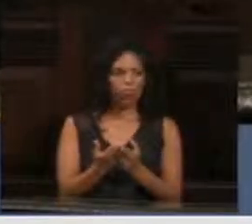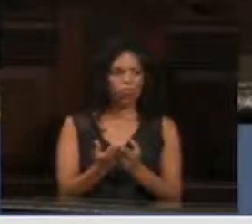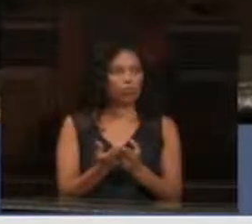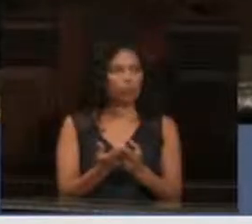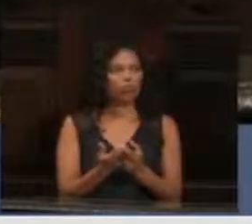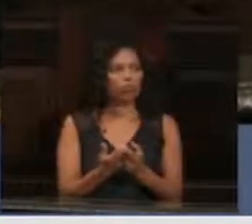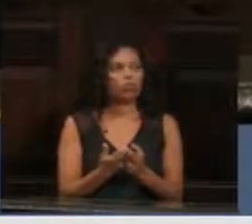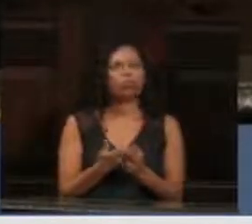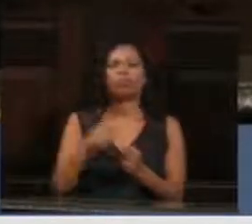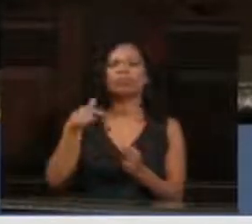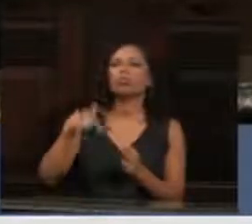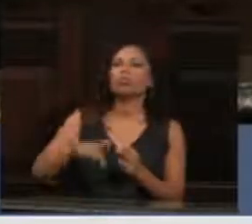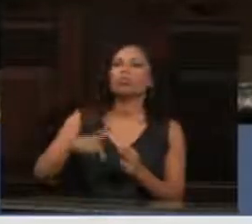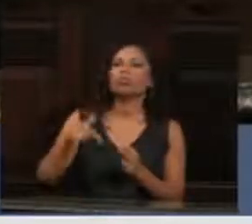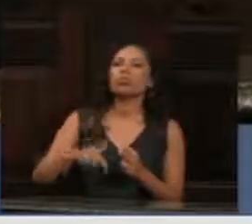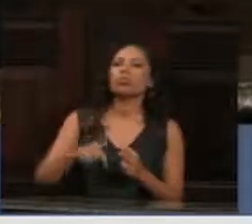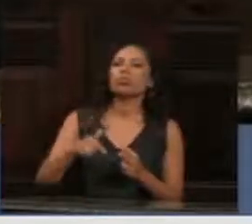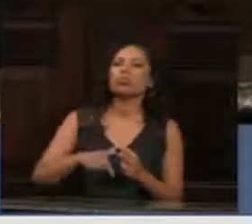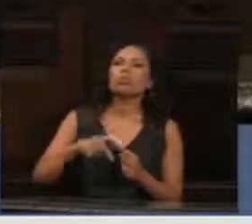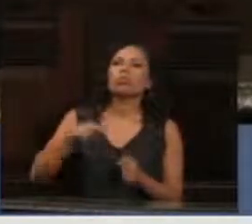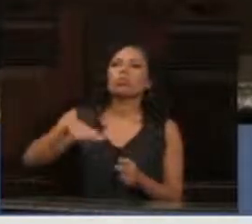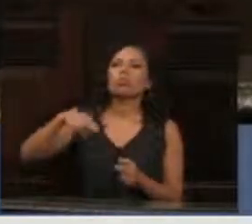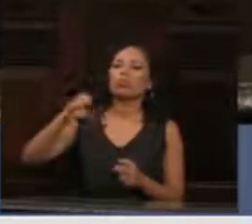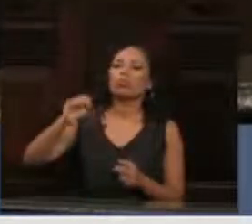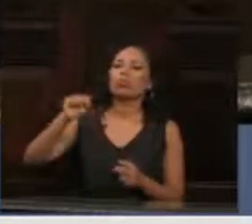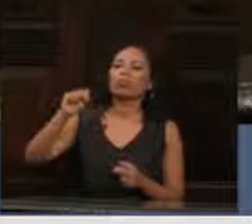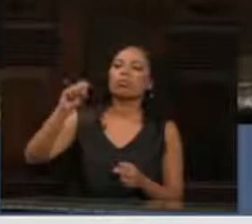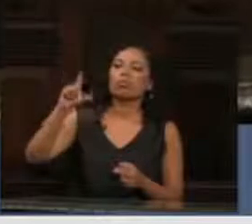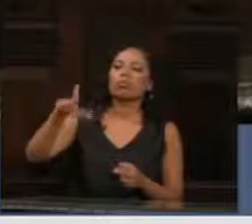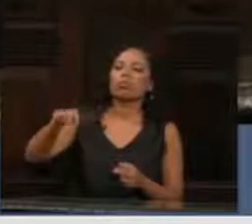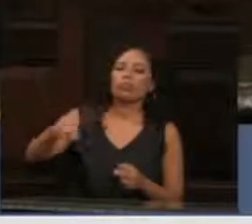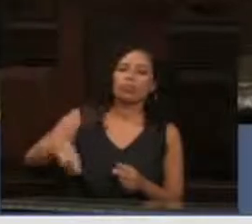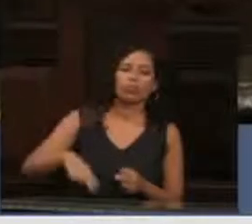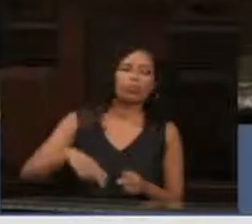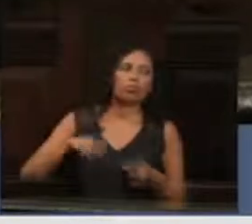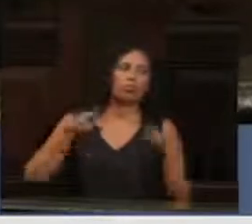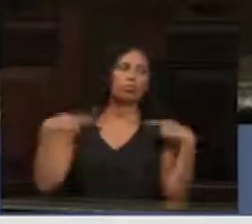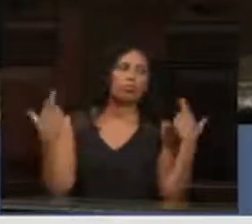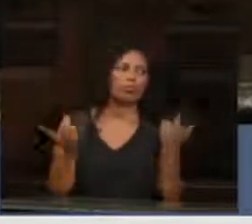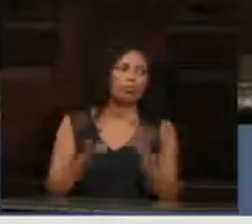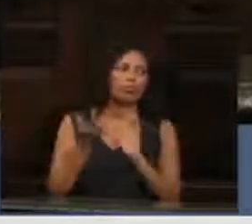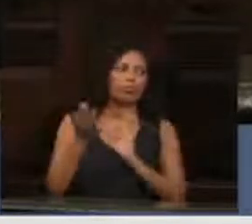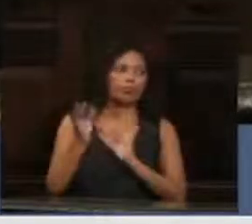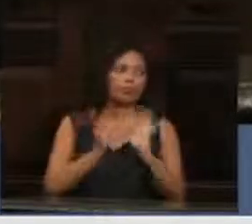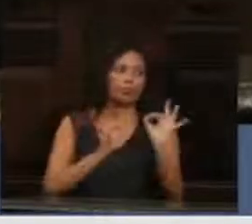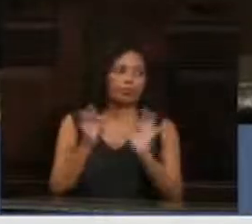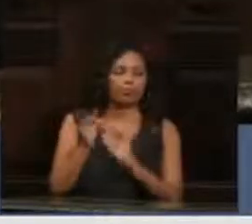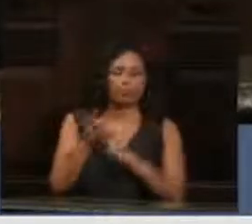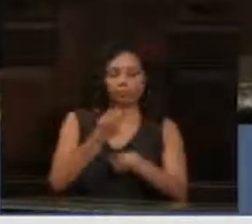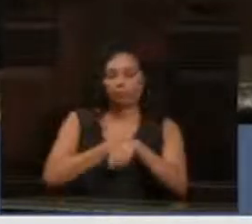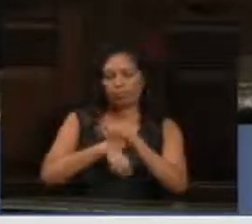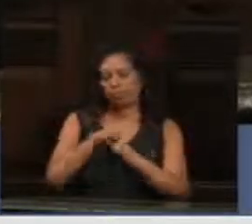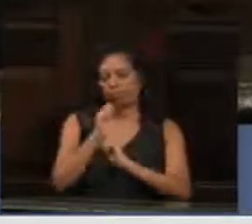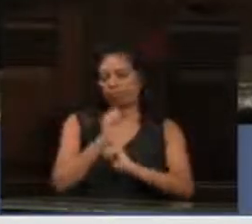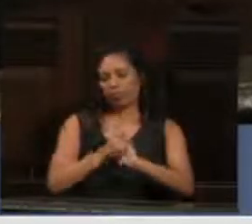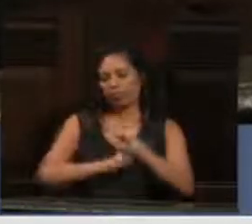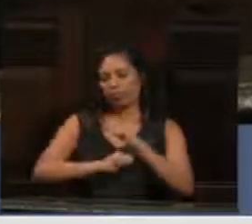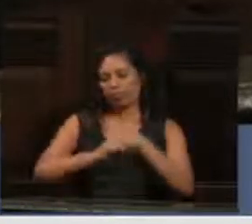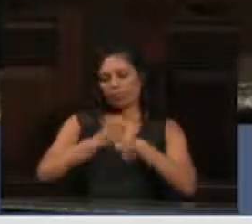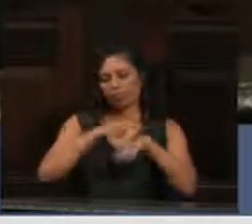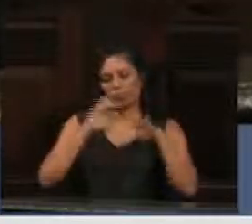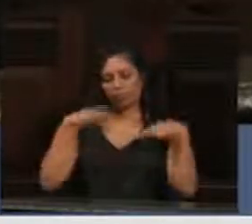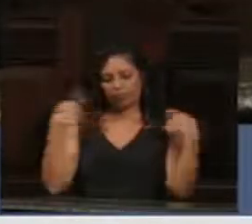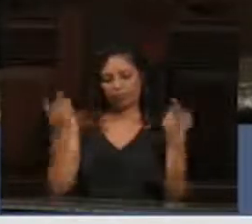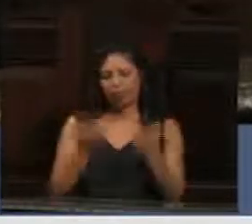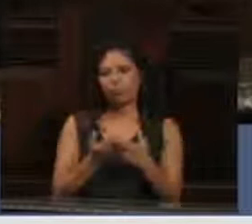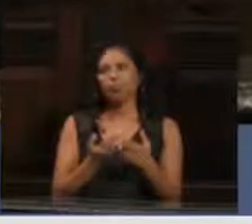no auditório Nelson Carneiro, no prédio anexo, audiência organizada pela Comissão de Economia, de Tributação,